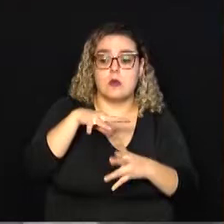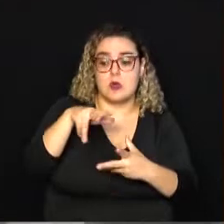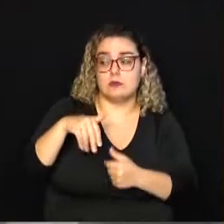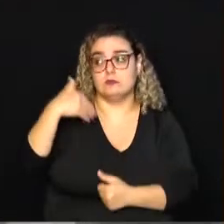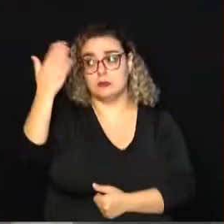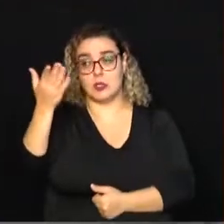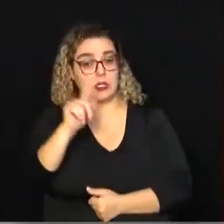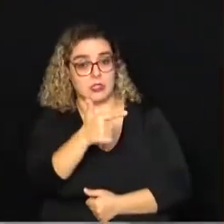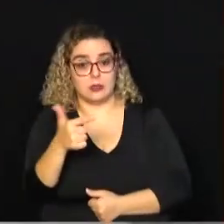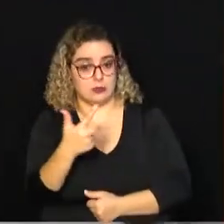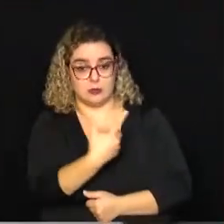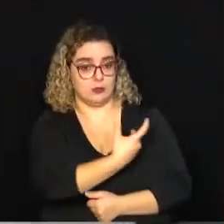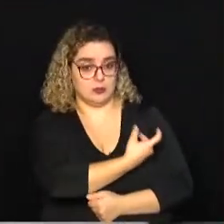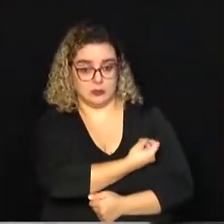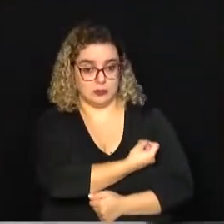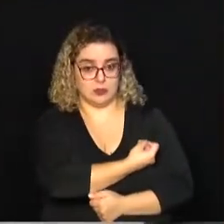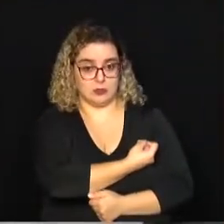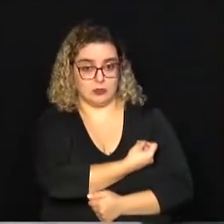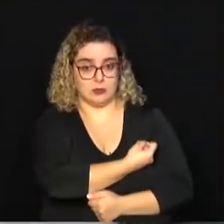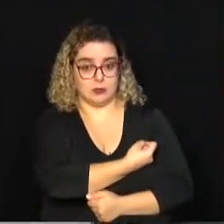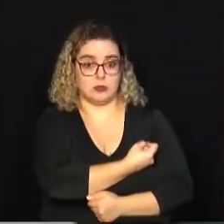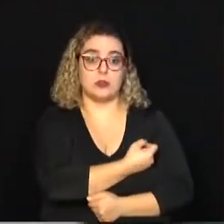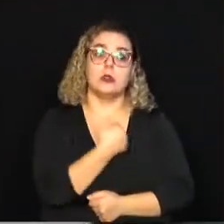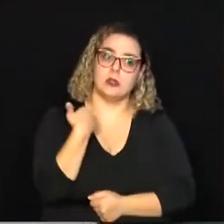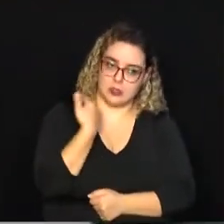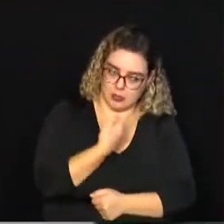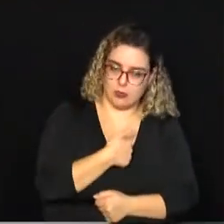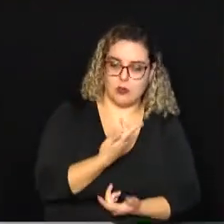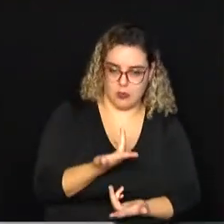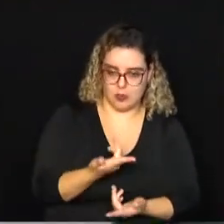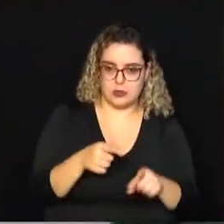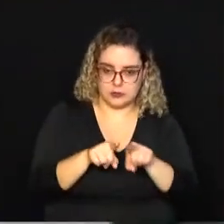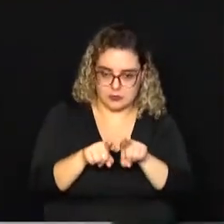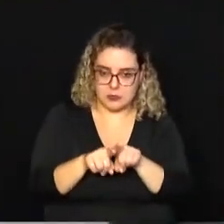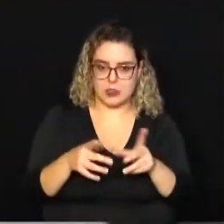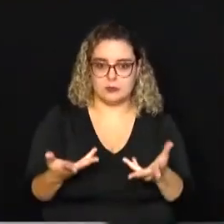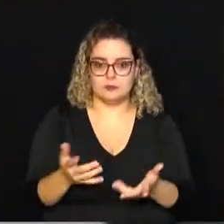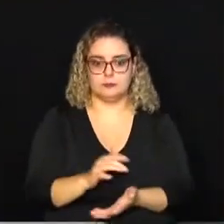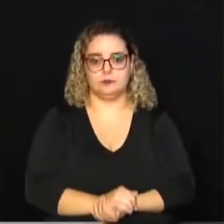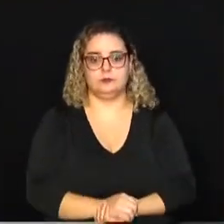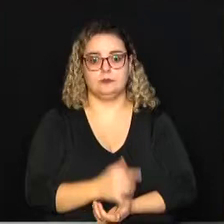vacina, porque é o nosso caso, né, nós temos uma